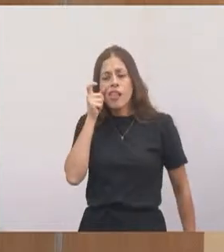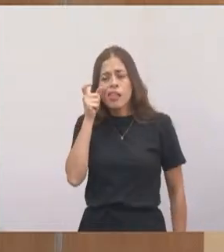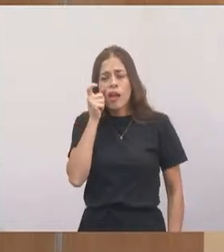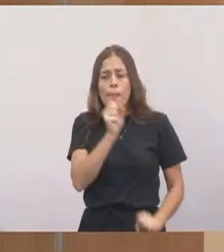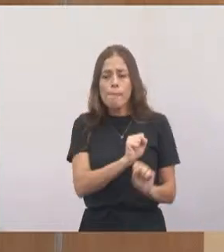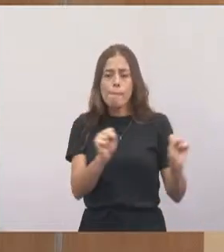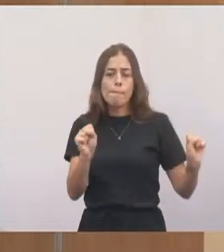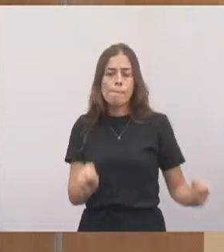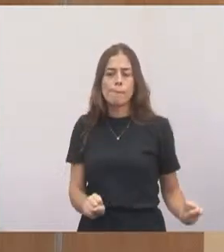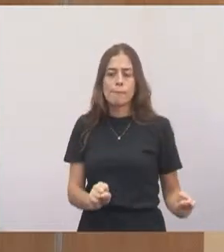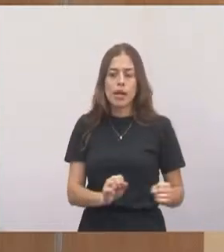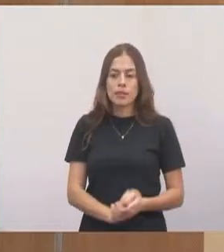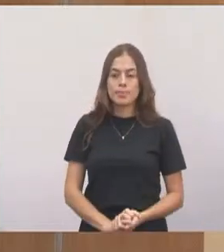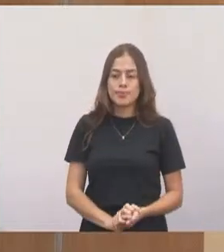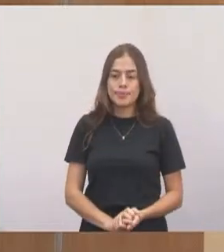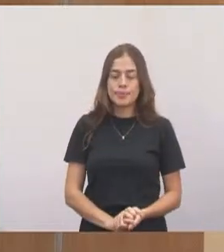público.